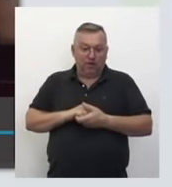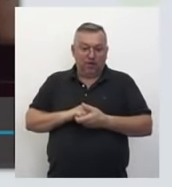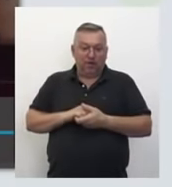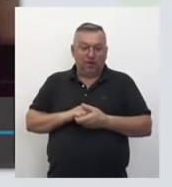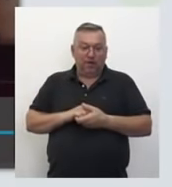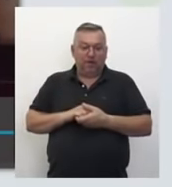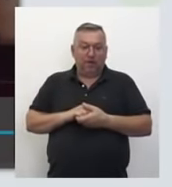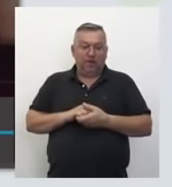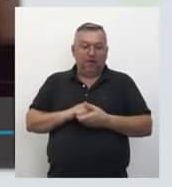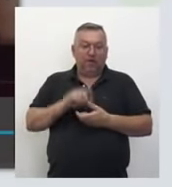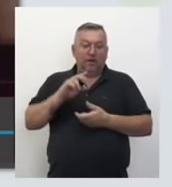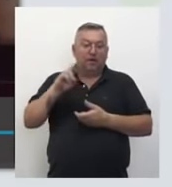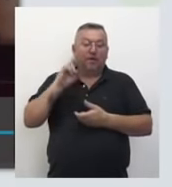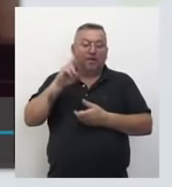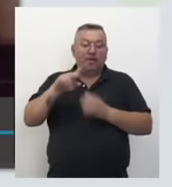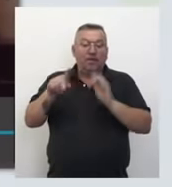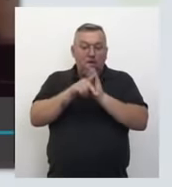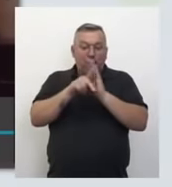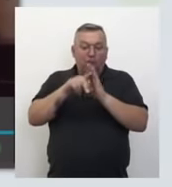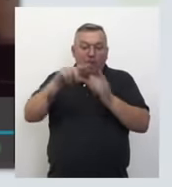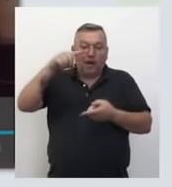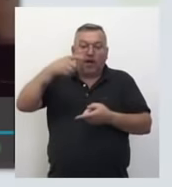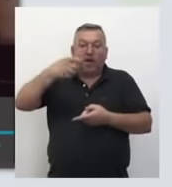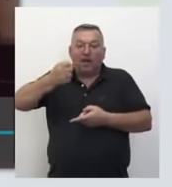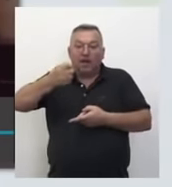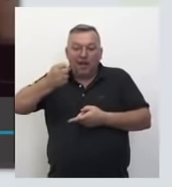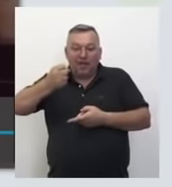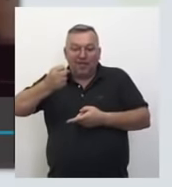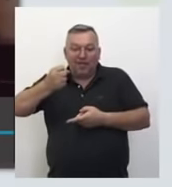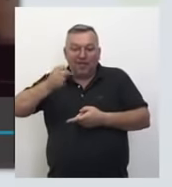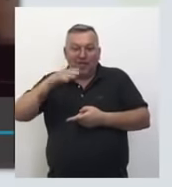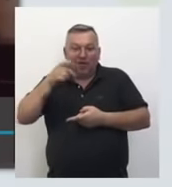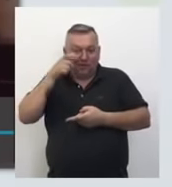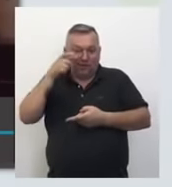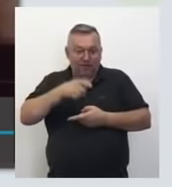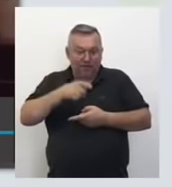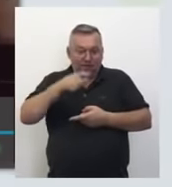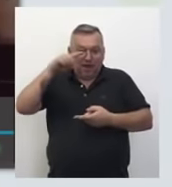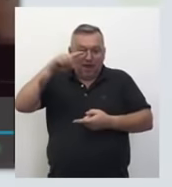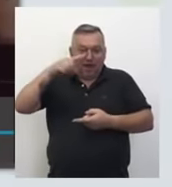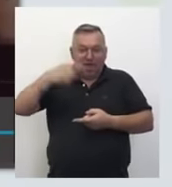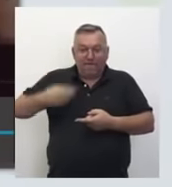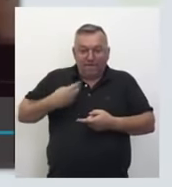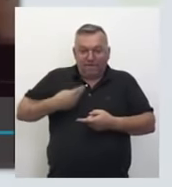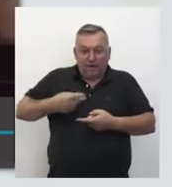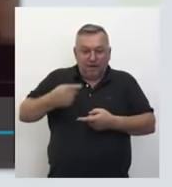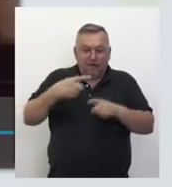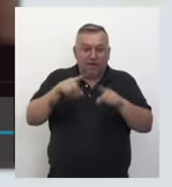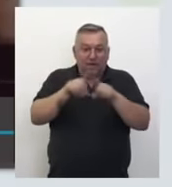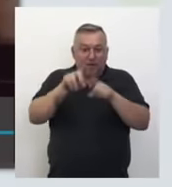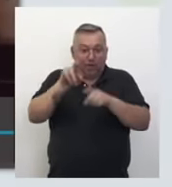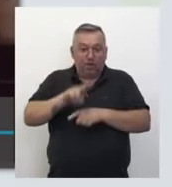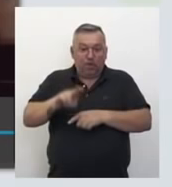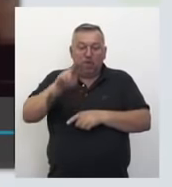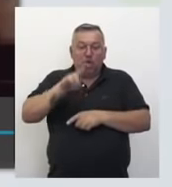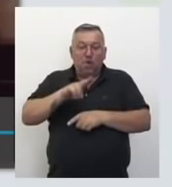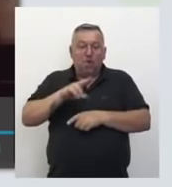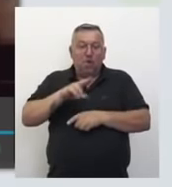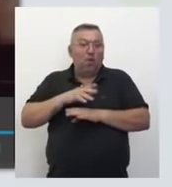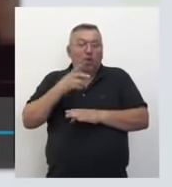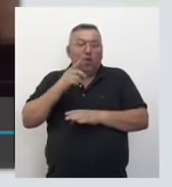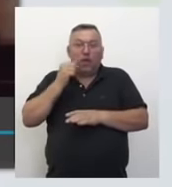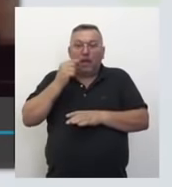aquela pedaço de embalagem longa-vida. Quando você pega essa embalagem longa-vida e você usa um lápis,